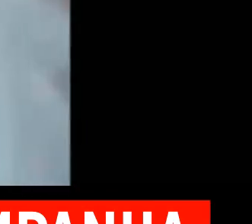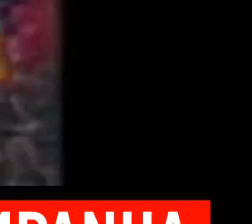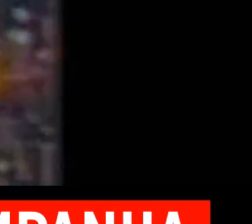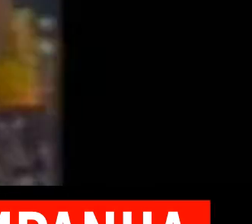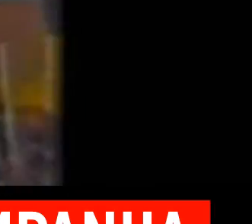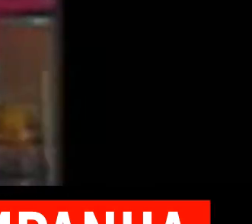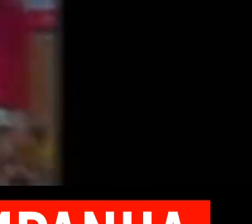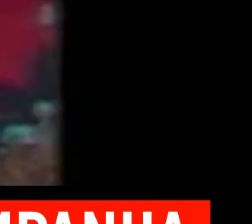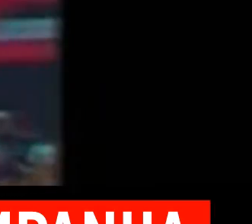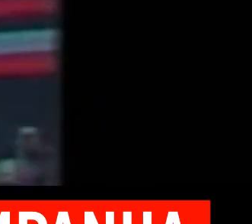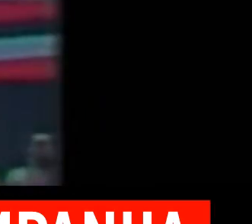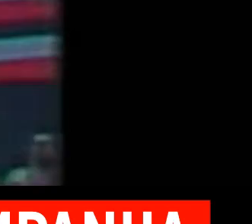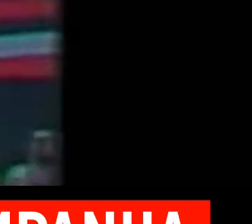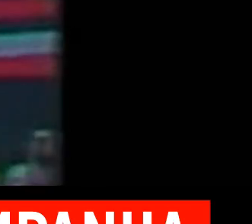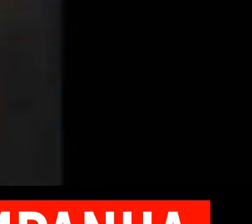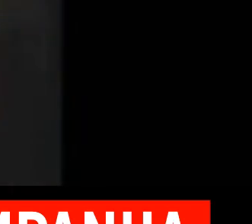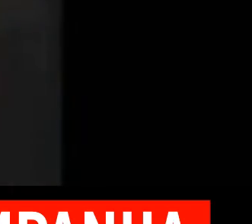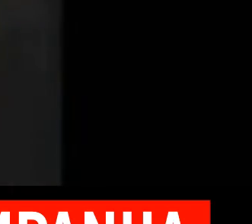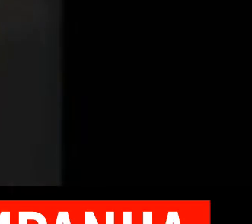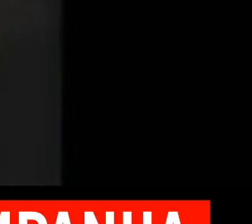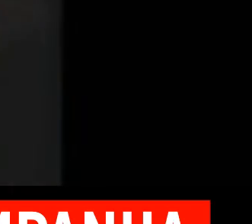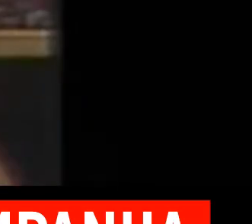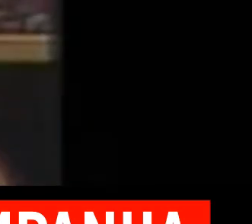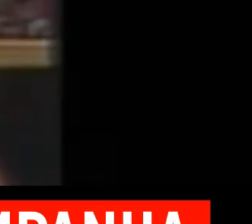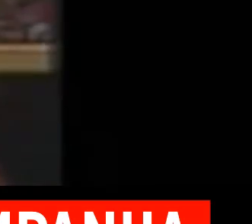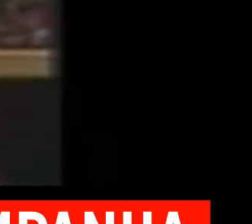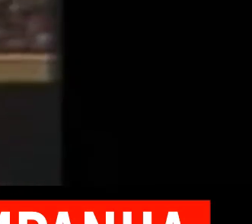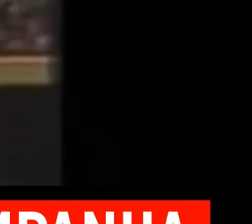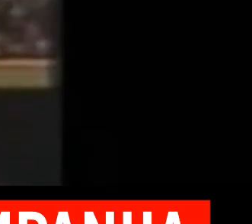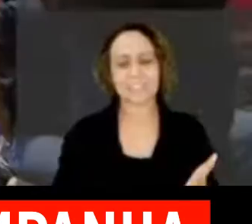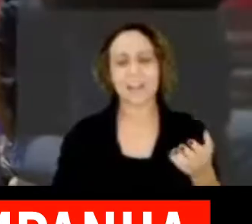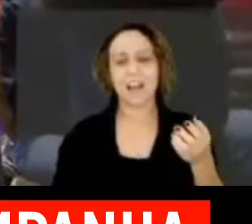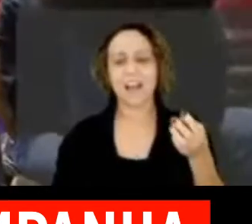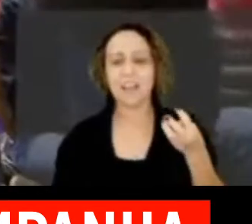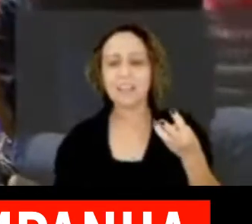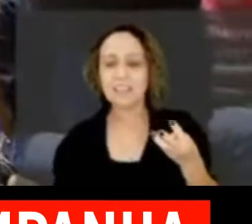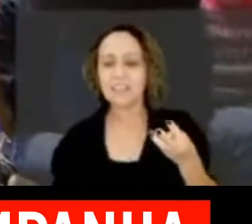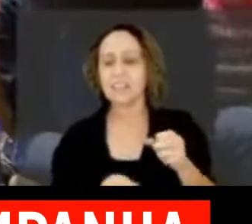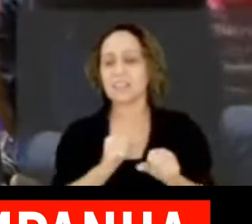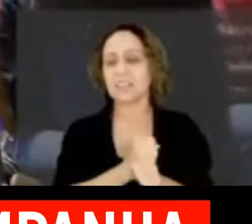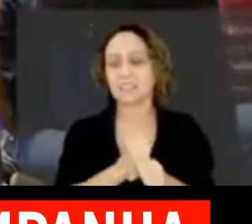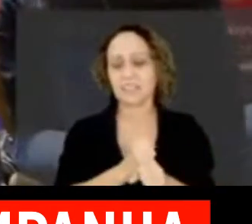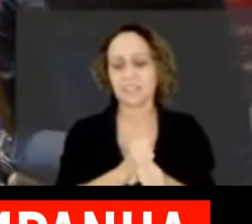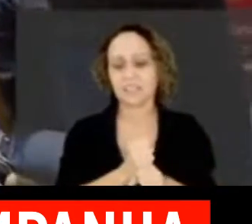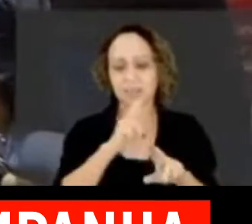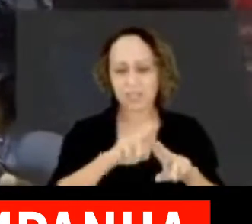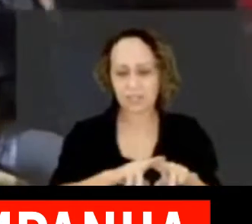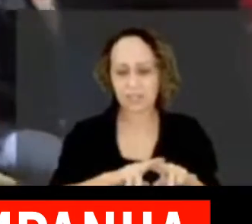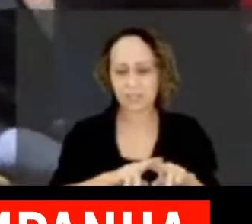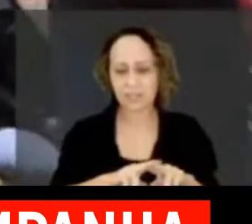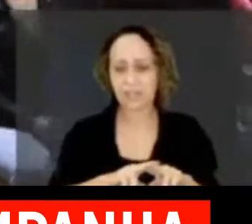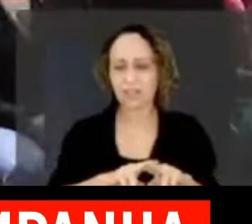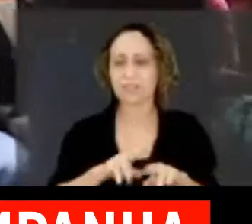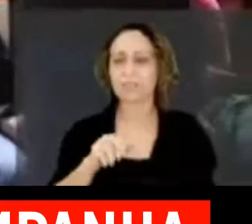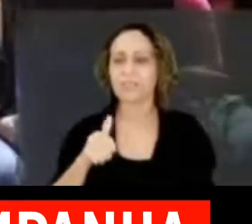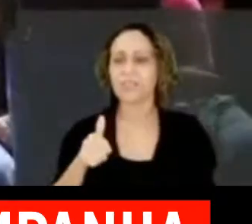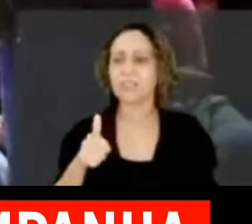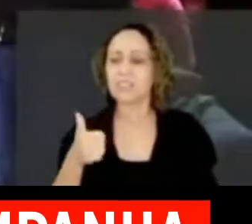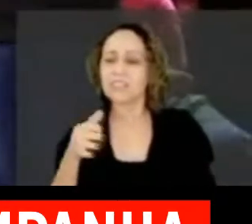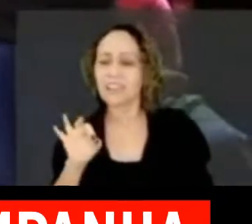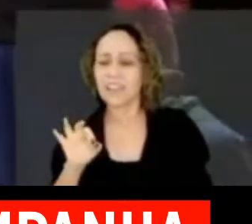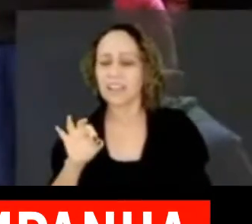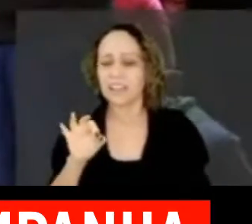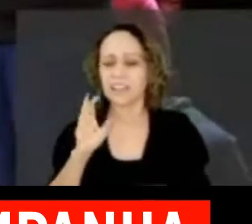ditadura militar no país. Para isto, Lula reunirá políticos, empresários, sindicalistas, movimentos